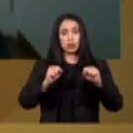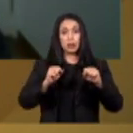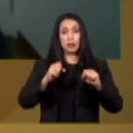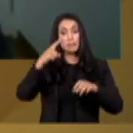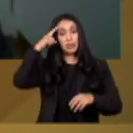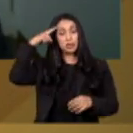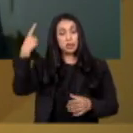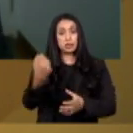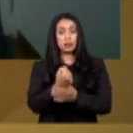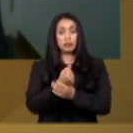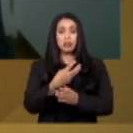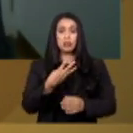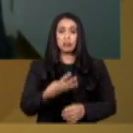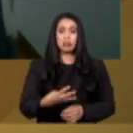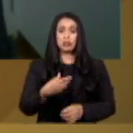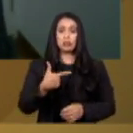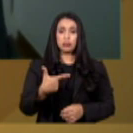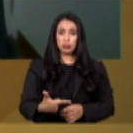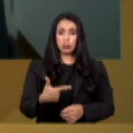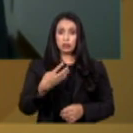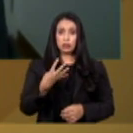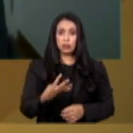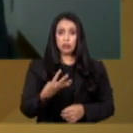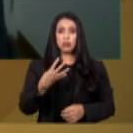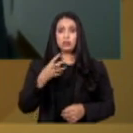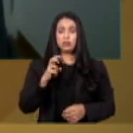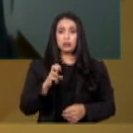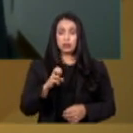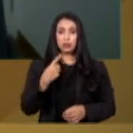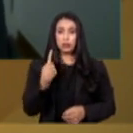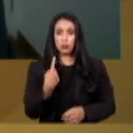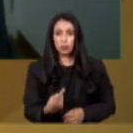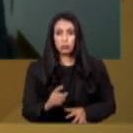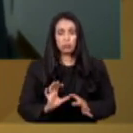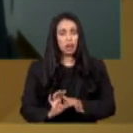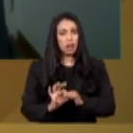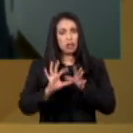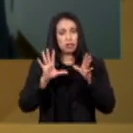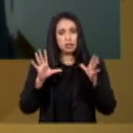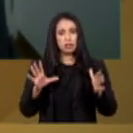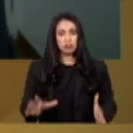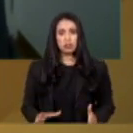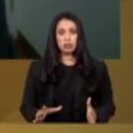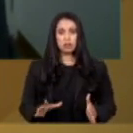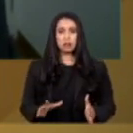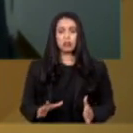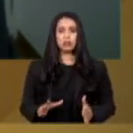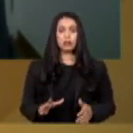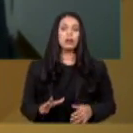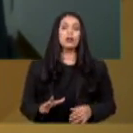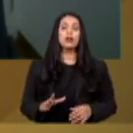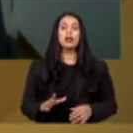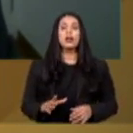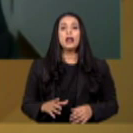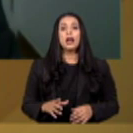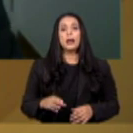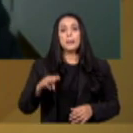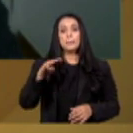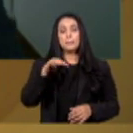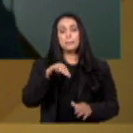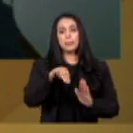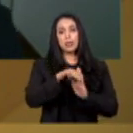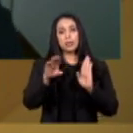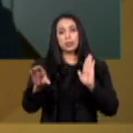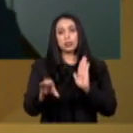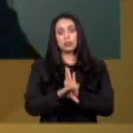mandado de segurança 32451 sendo a segurança aplicada confirmando-se a medida cautelar